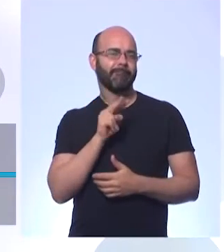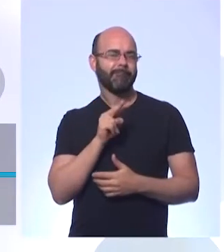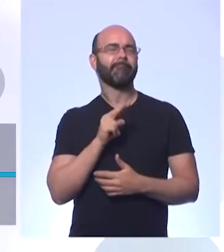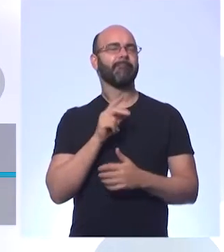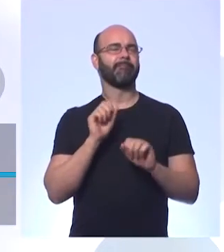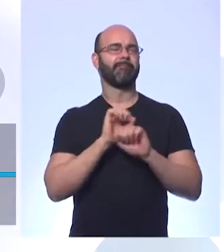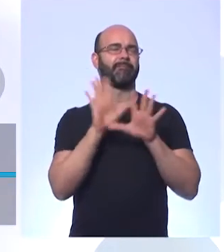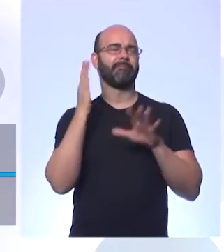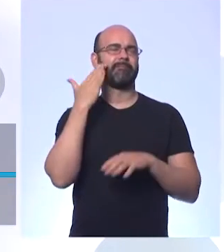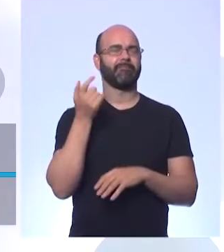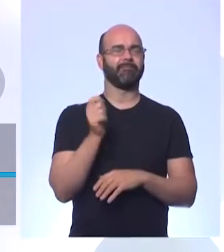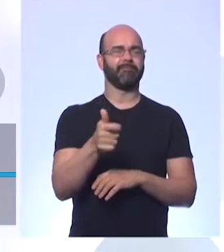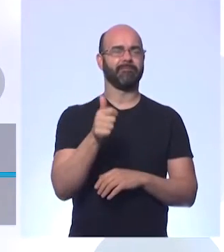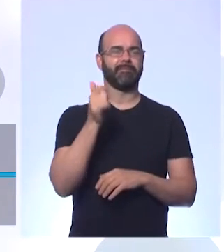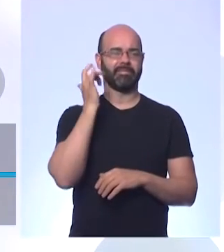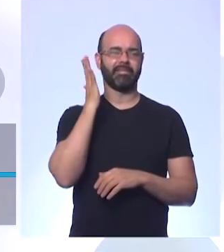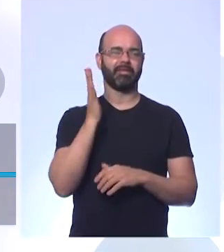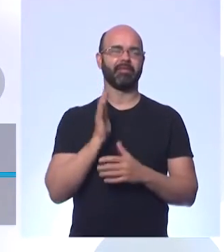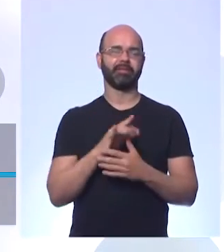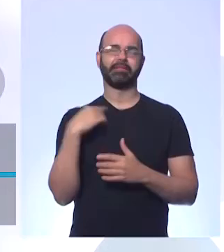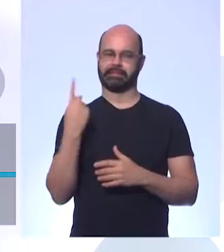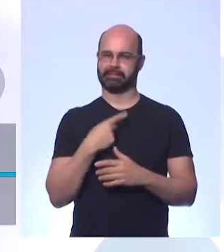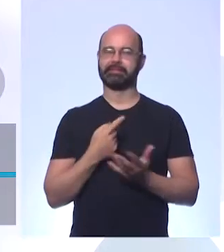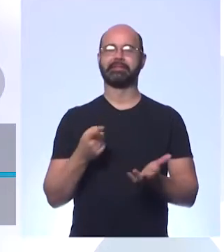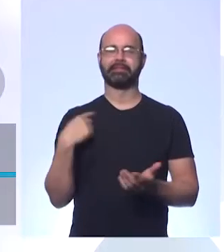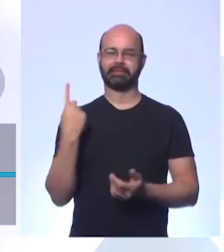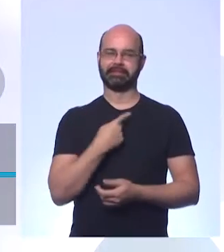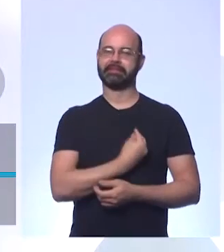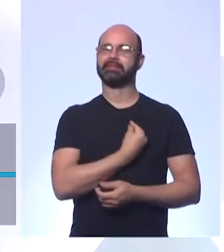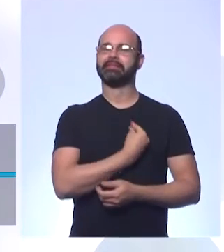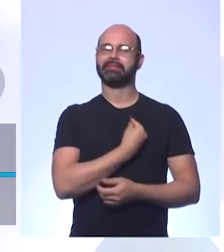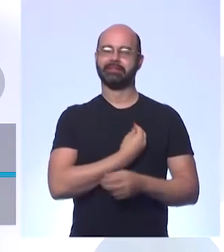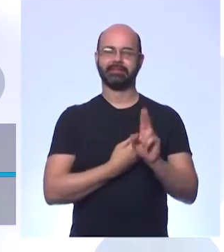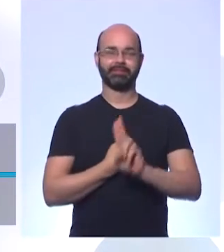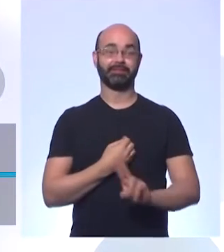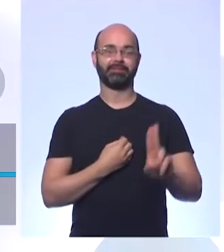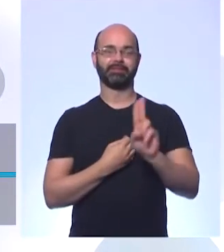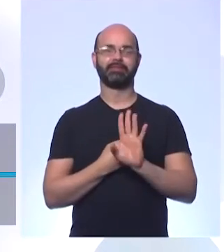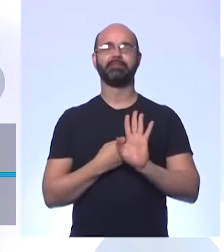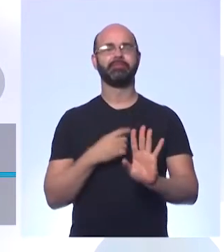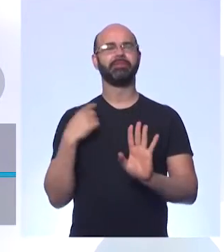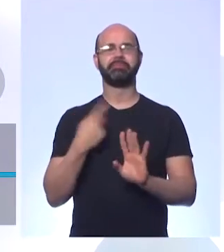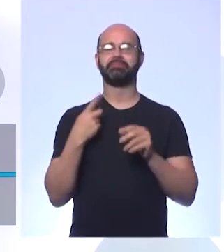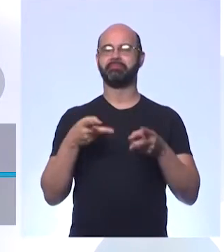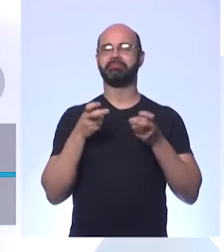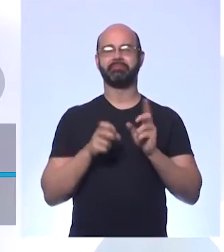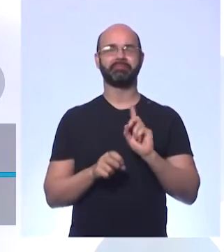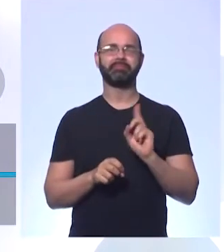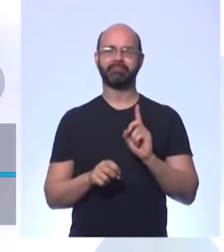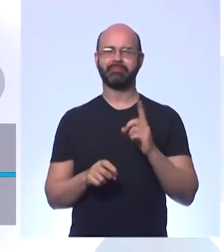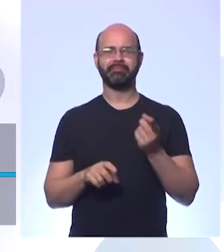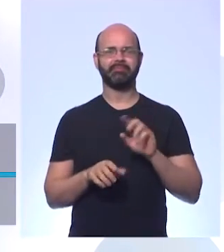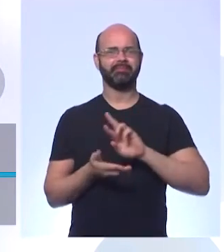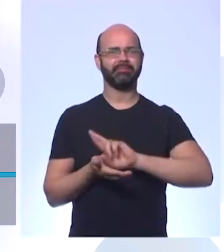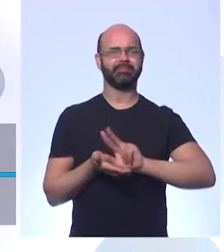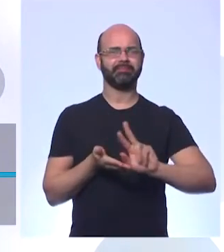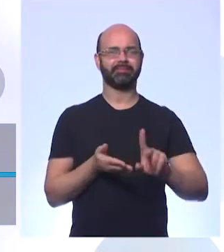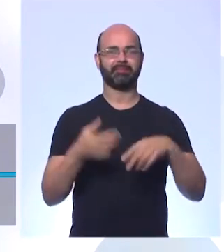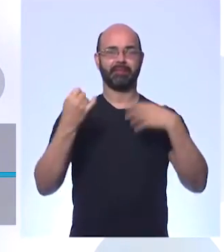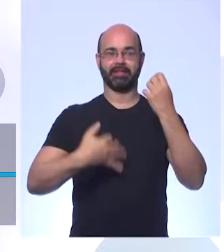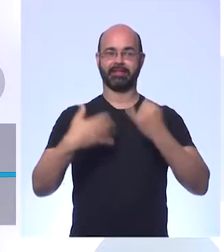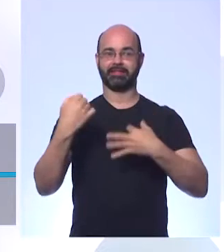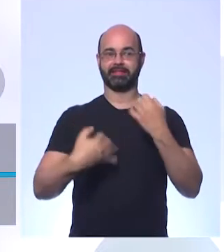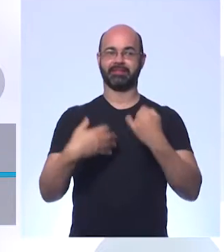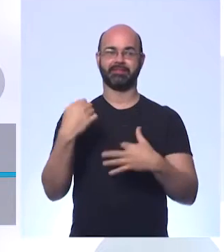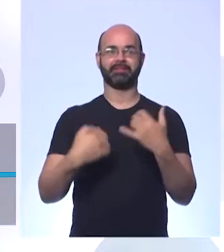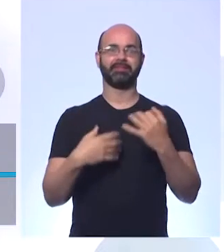conteúdo que a gente faz muito, né, na nossa vida, no nosso cotidiano, só que a gente não percebe que tem toda uma explicação para isso, tá